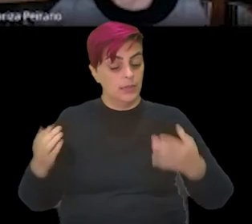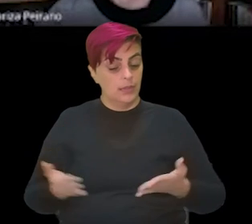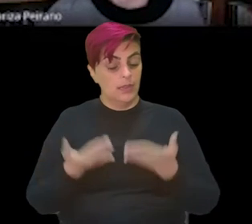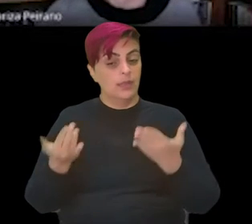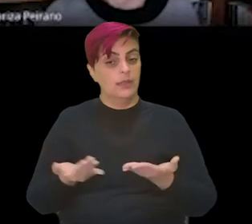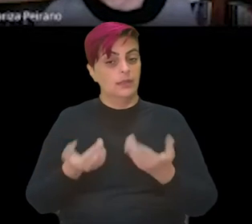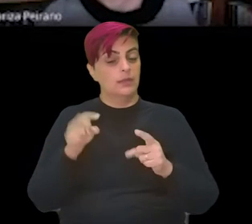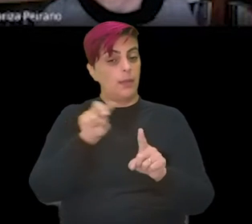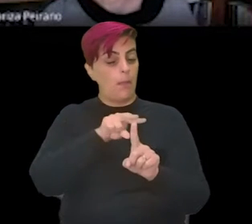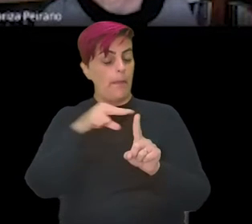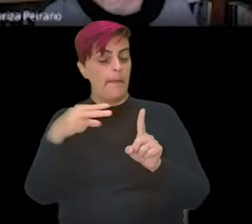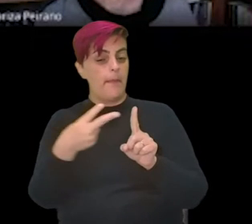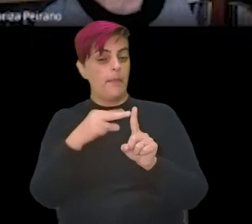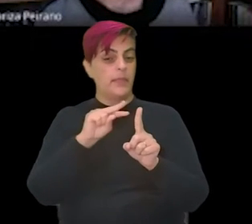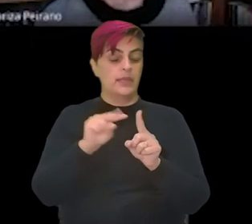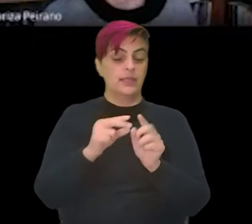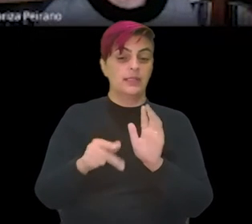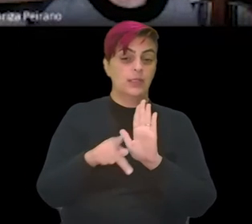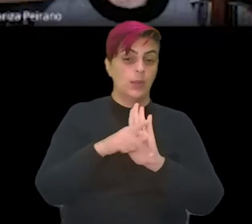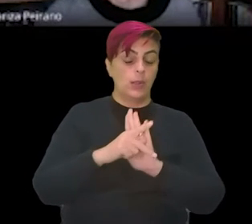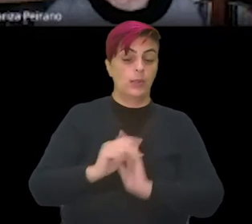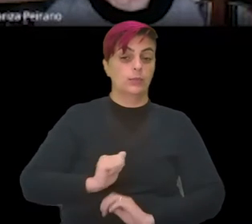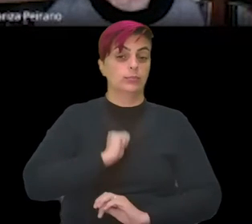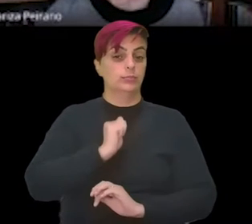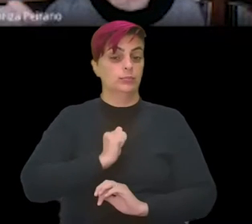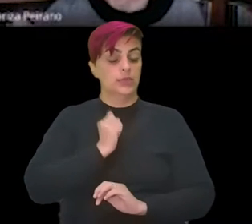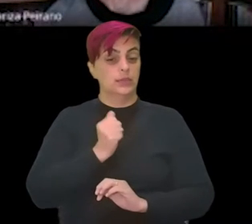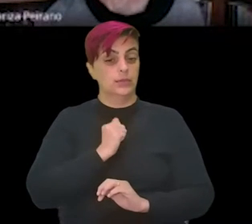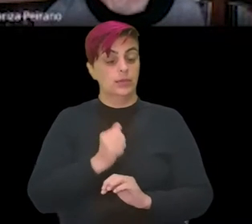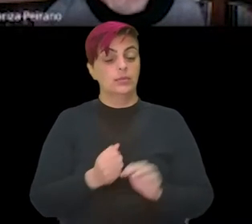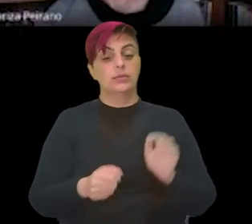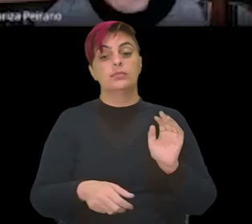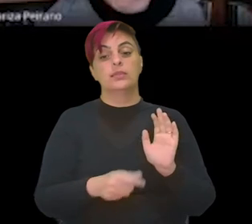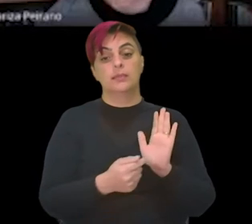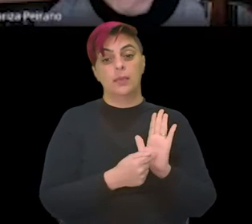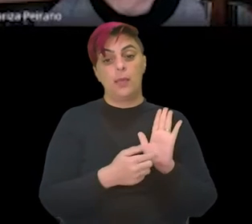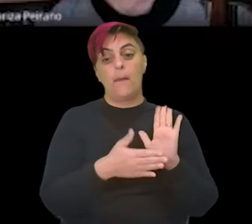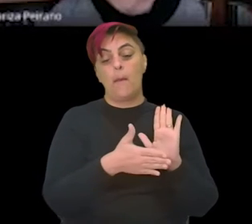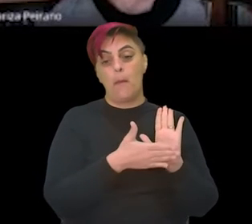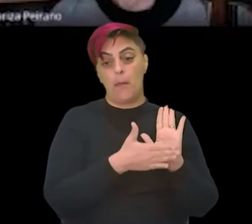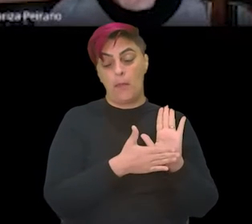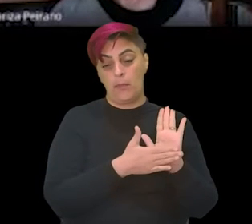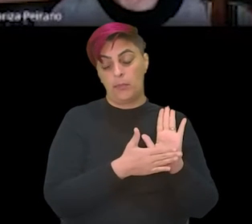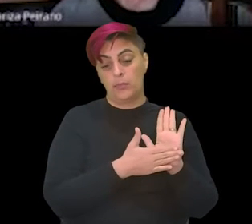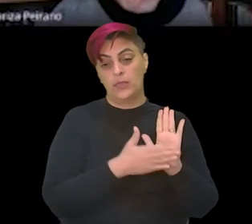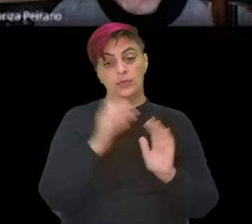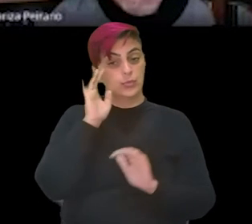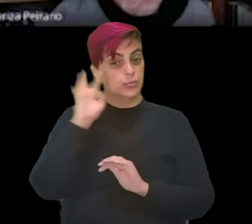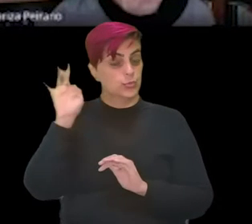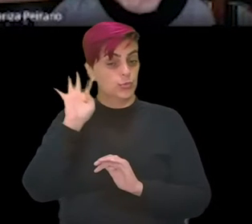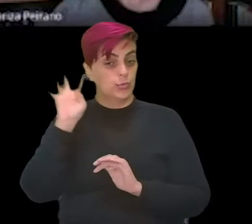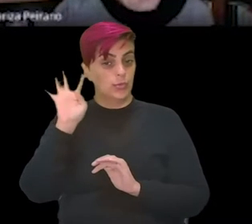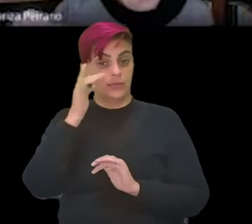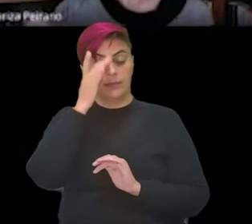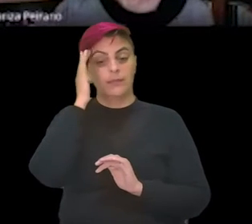novas perspectivas na antropologia com a proposta de teorias etnográficas.